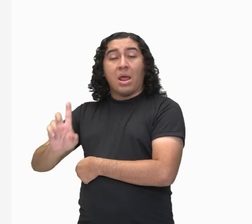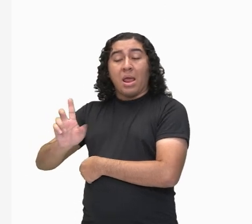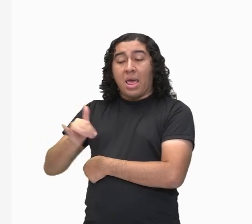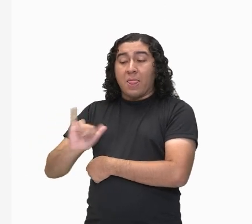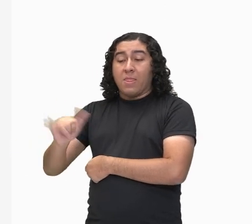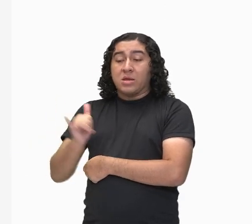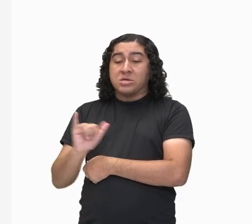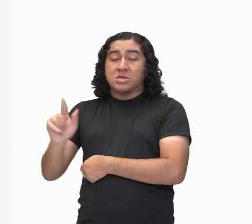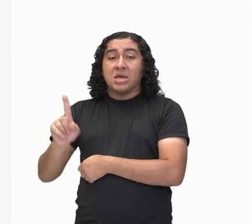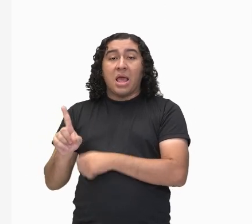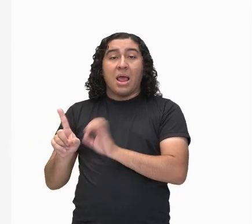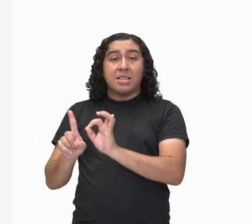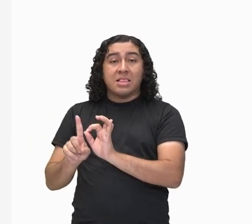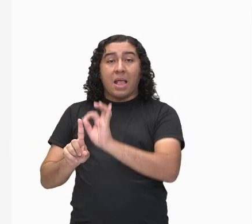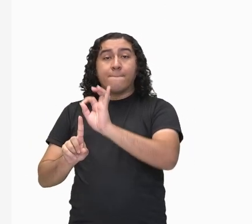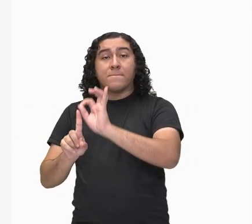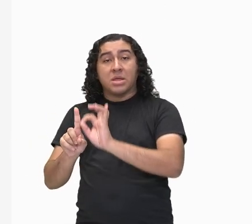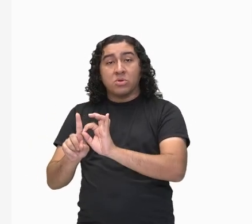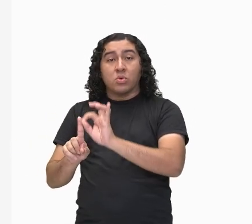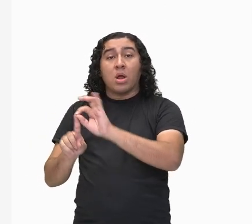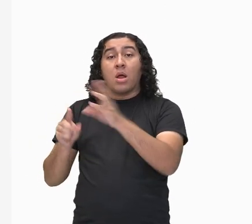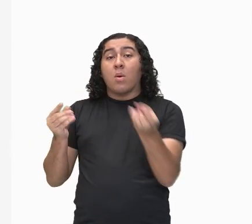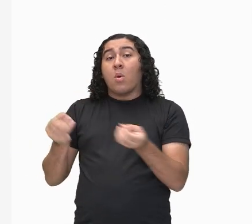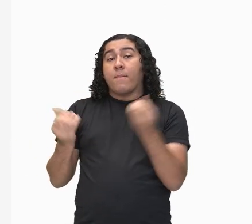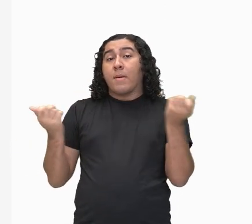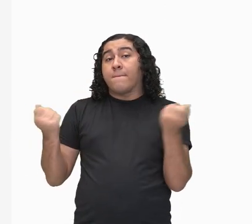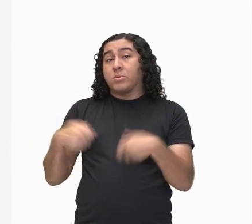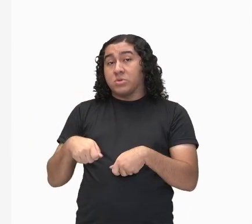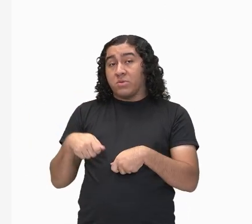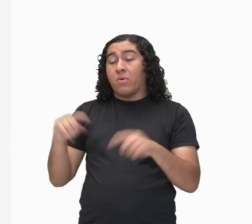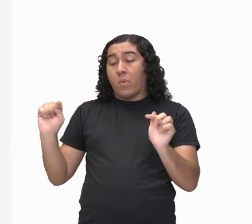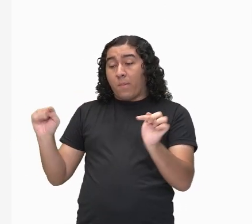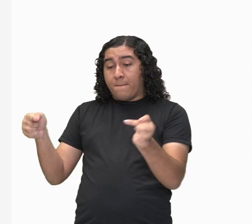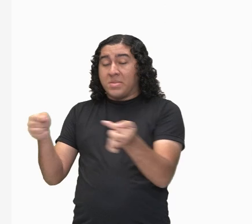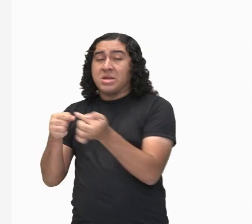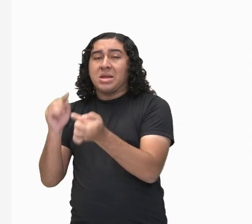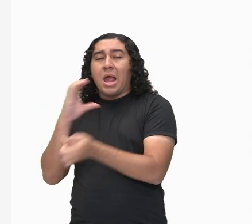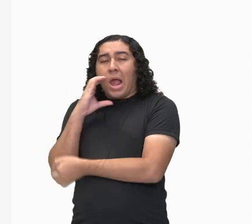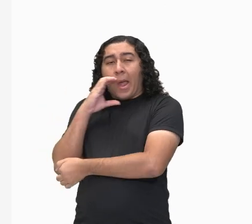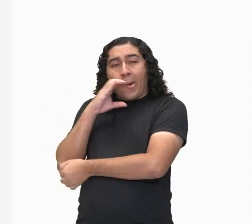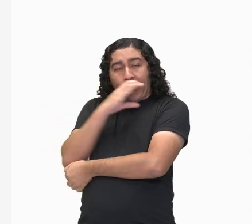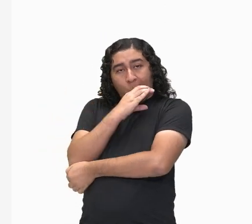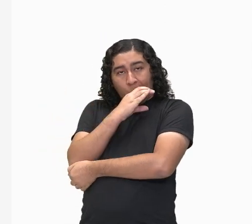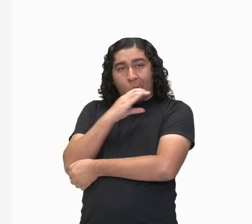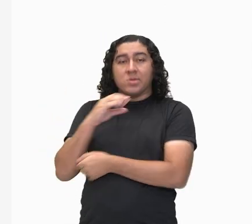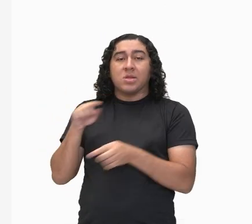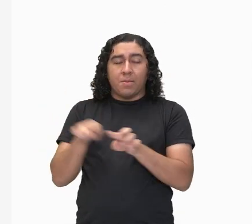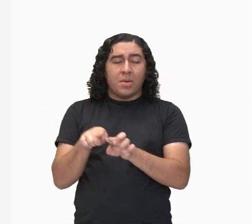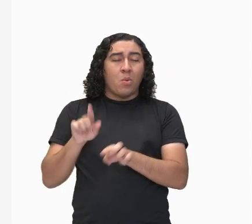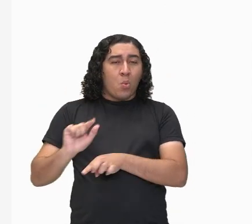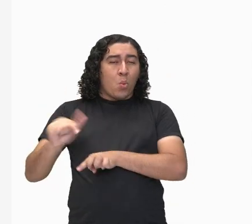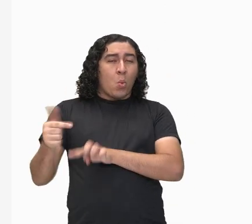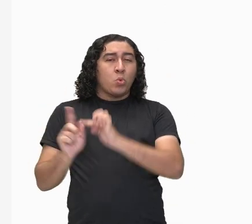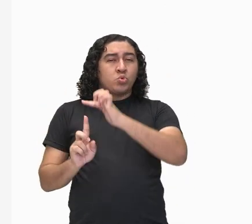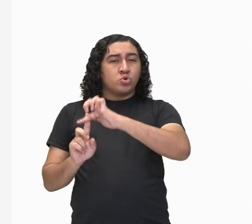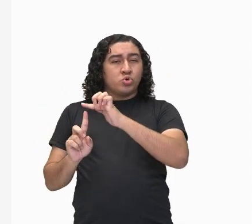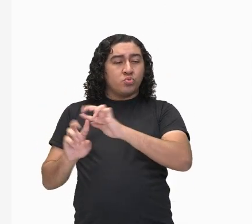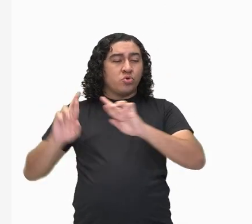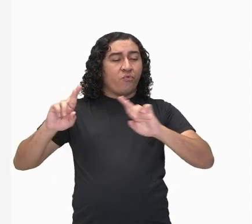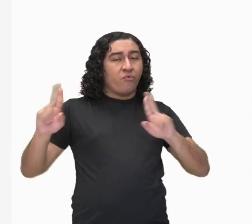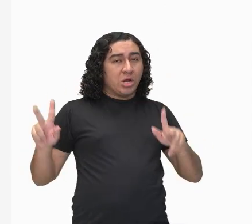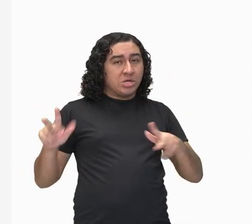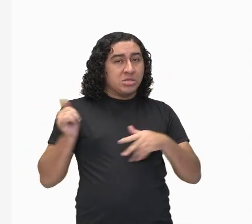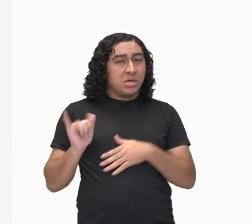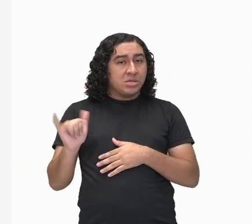que está relacionado também com o processo de temperatura, de aquecimento, né? Existem outro tipo de